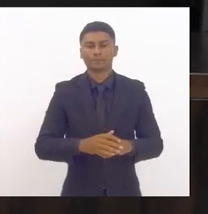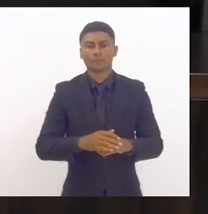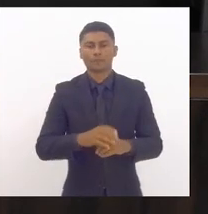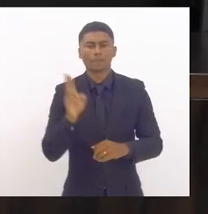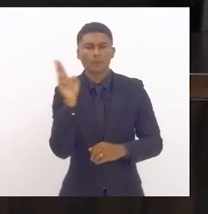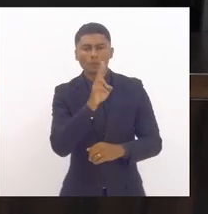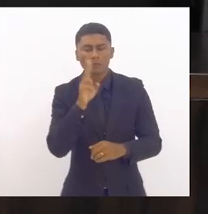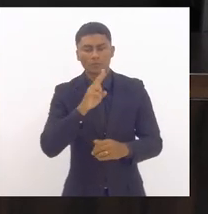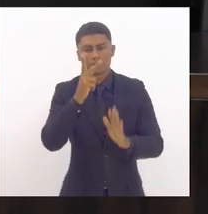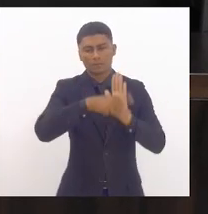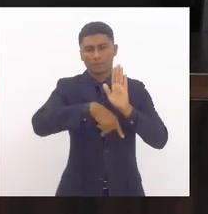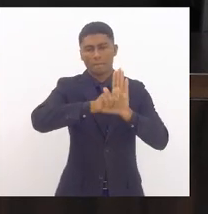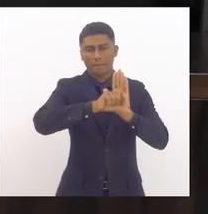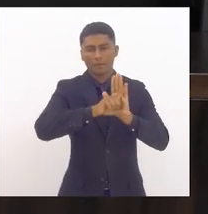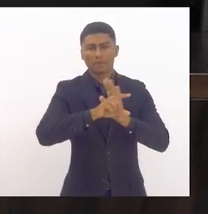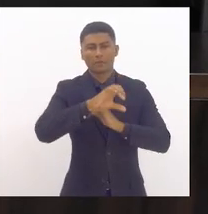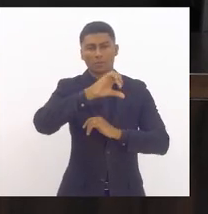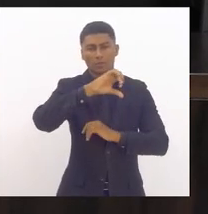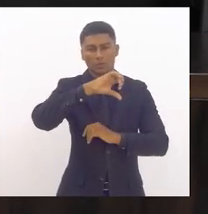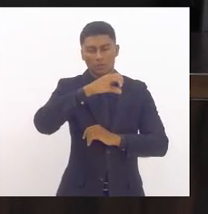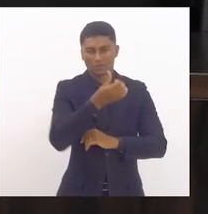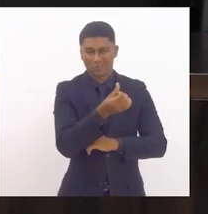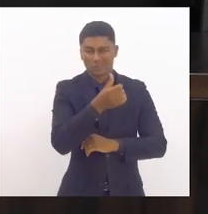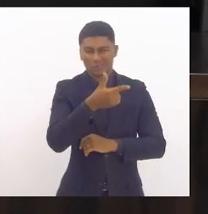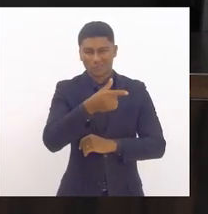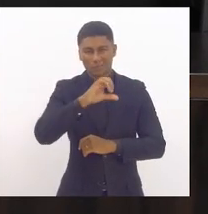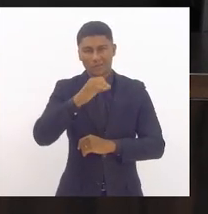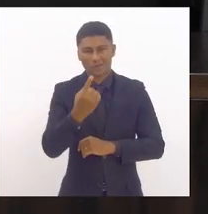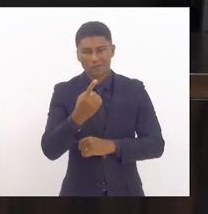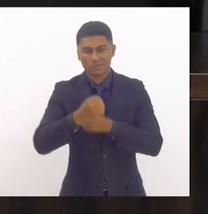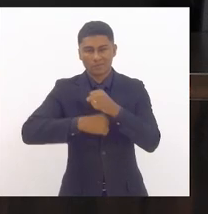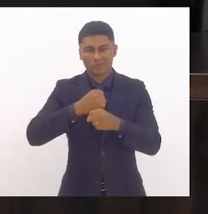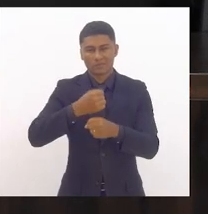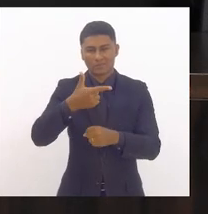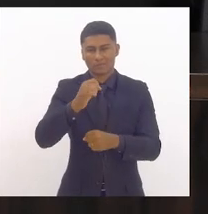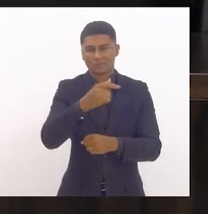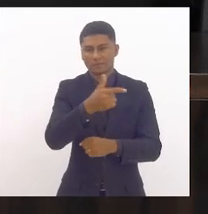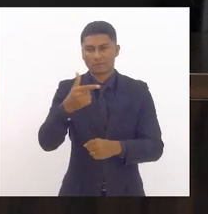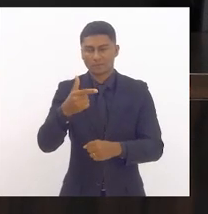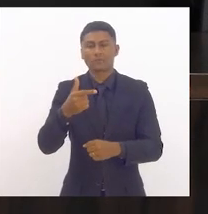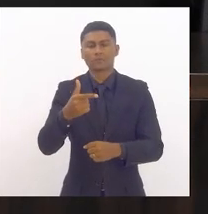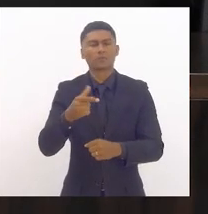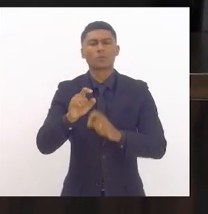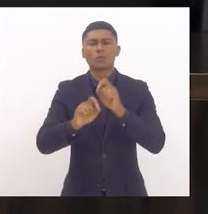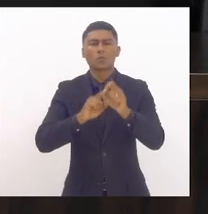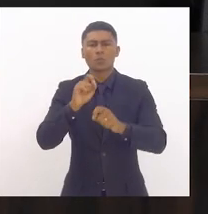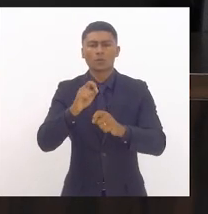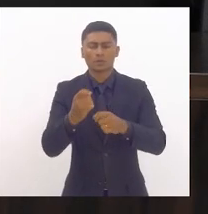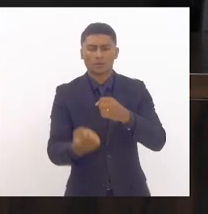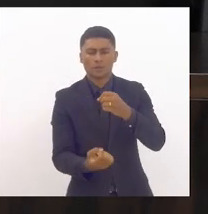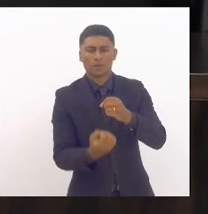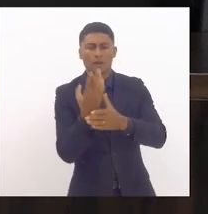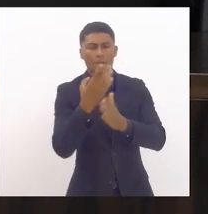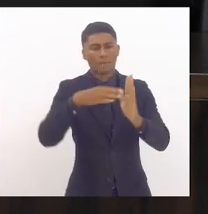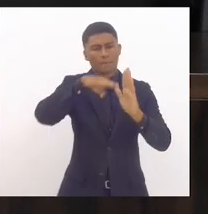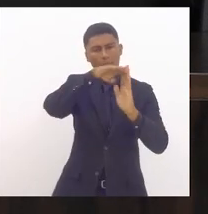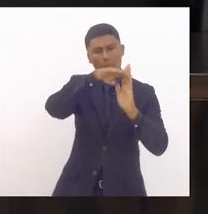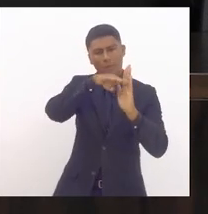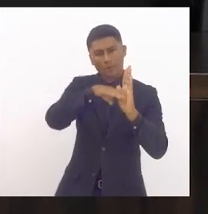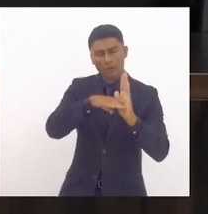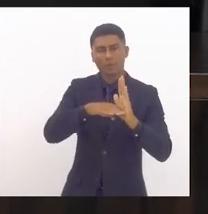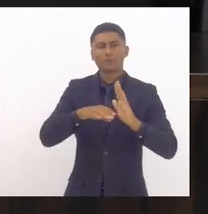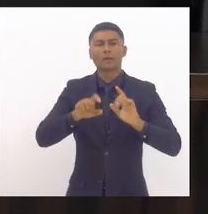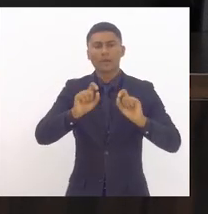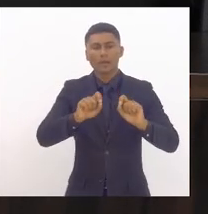de lei 6291 de 22, de autoria do Poder Judiciário, mensagem 3 de 22, que institui programa de residência jurídica no